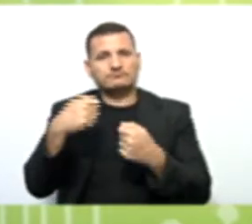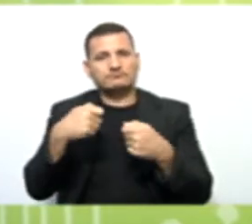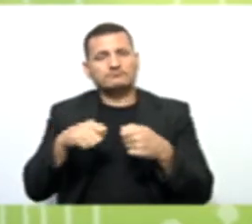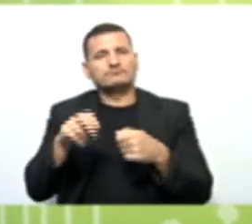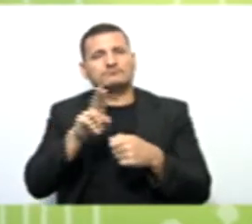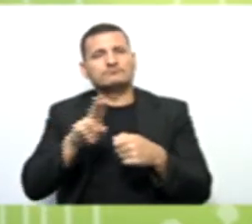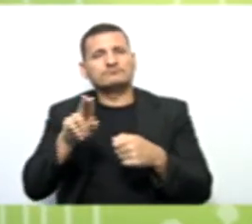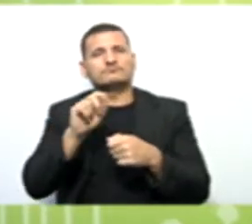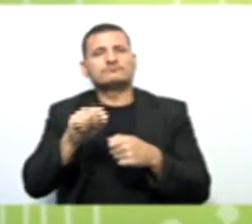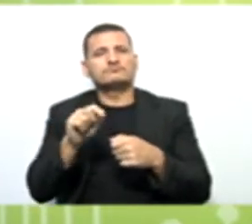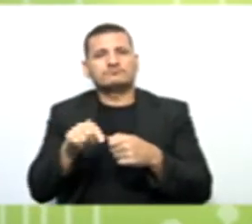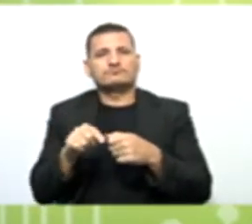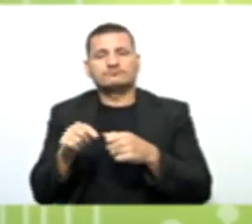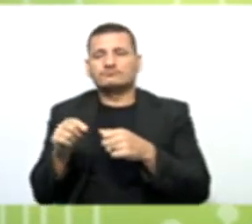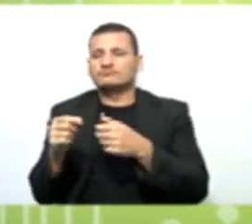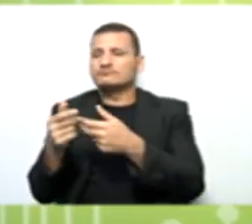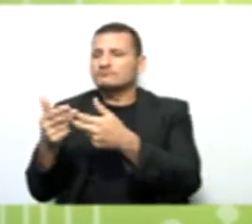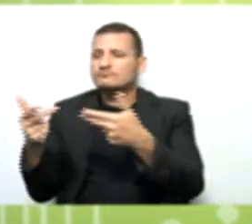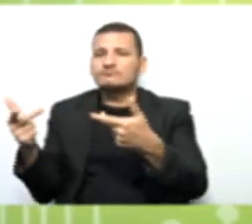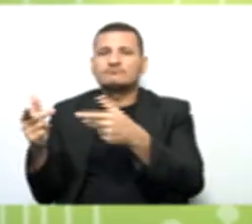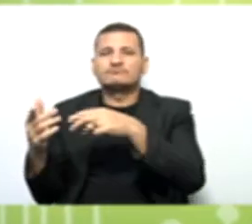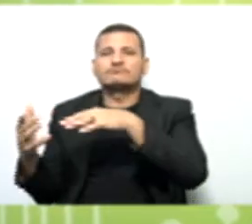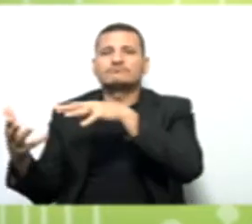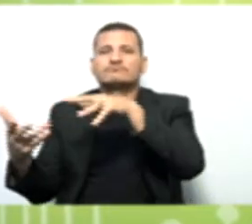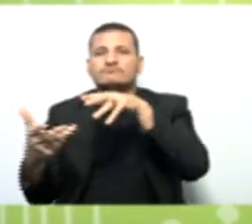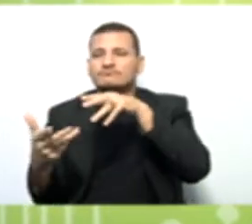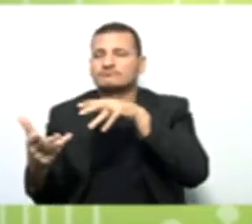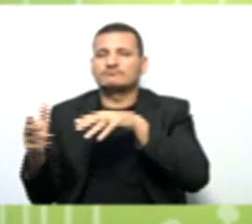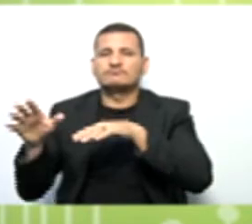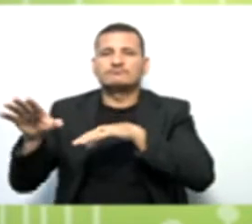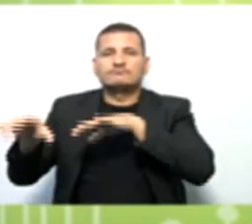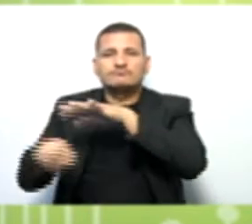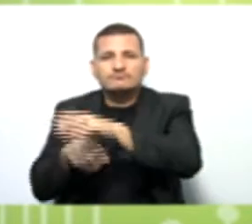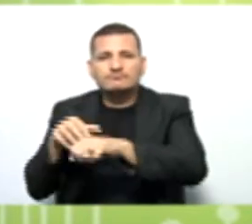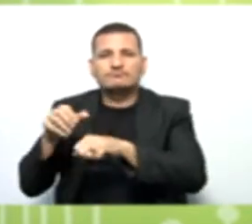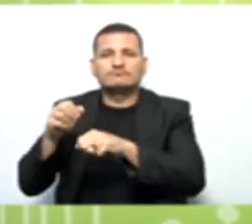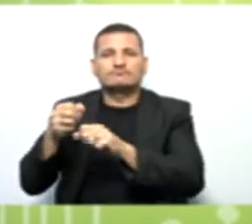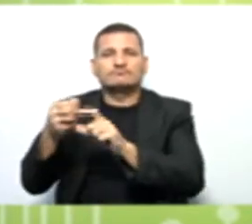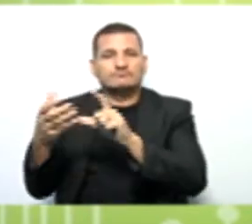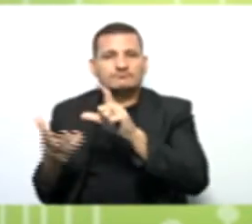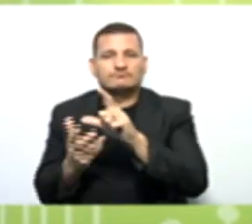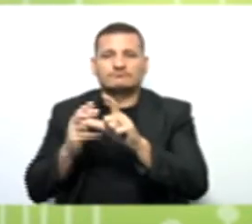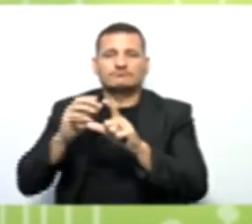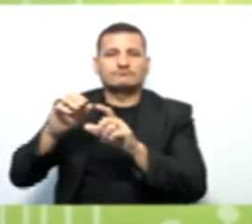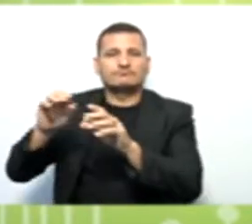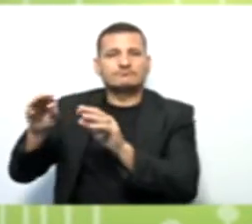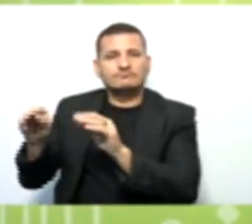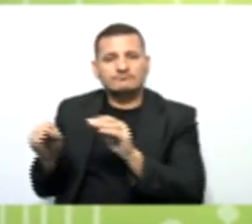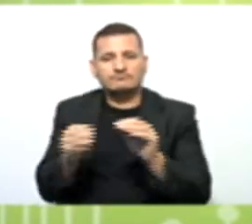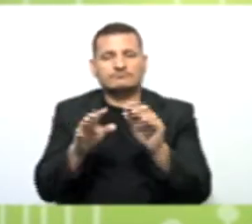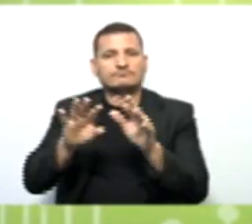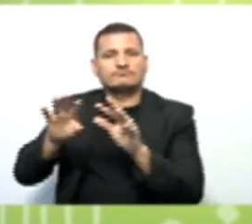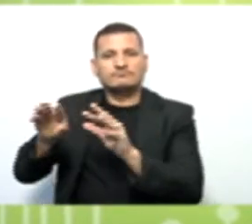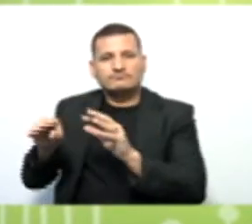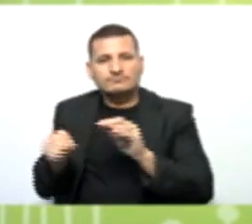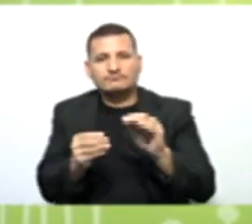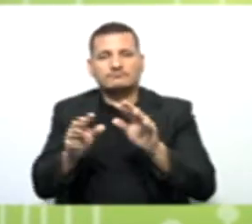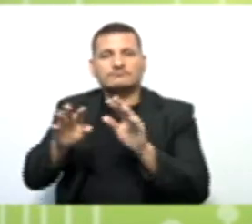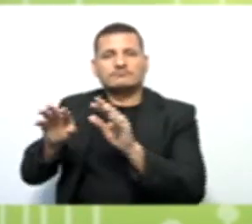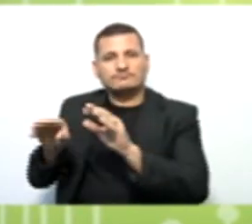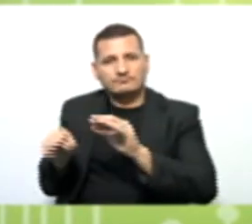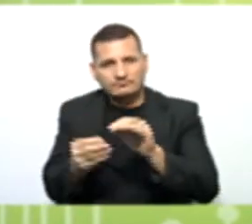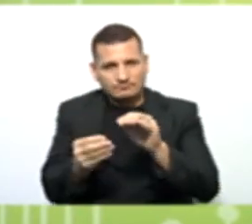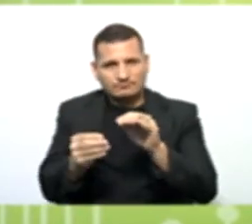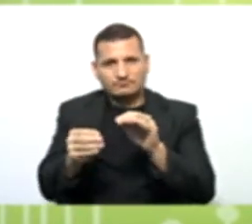os objetos do mundo real, onde nós extraímos as principais características desse objeto e inserimos esses elementos no